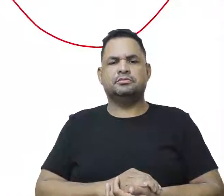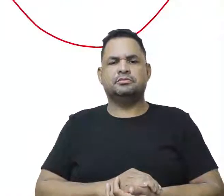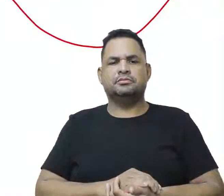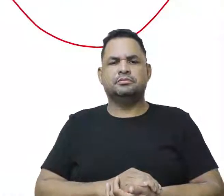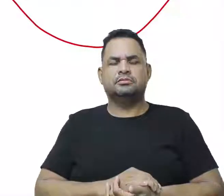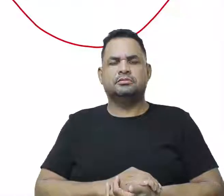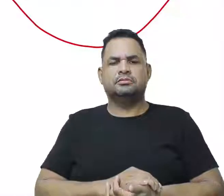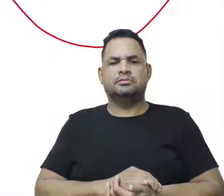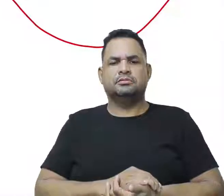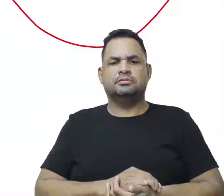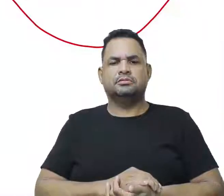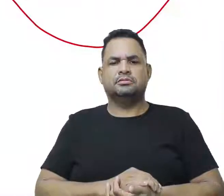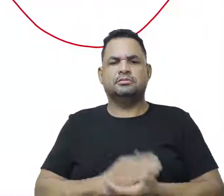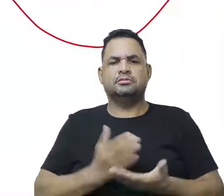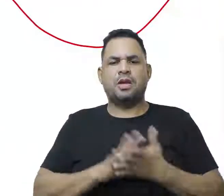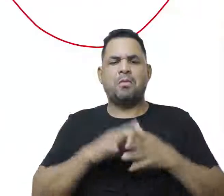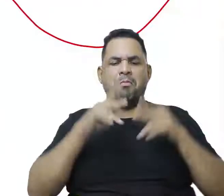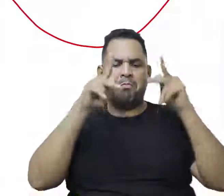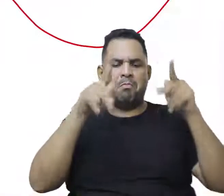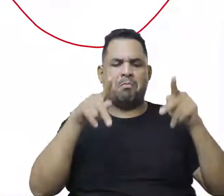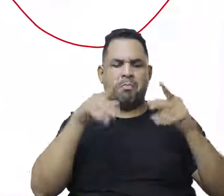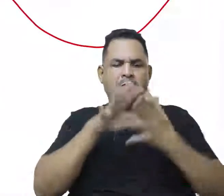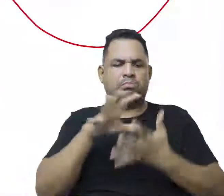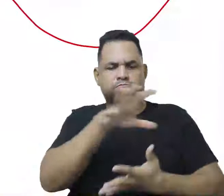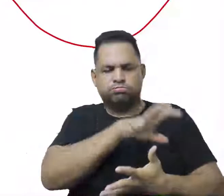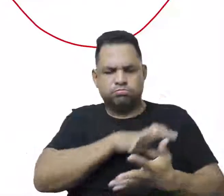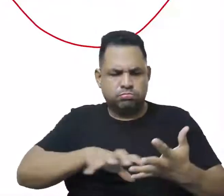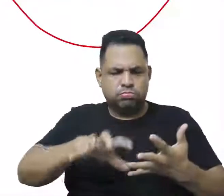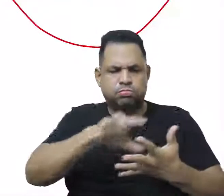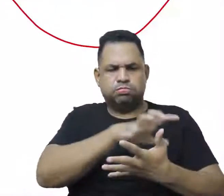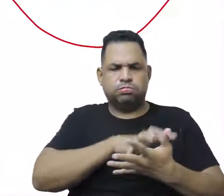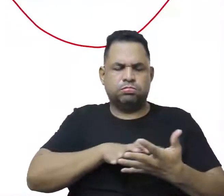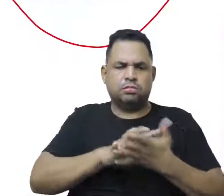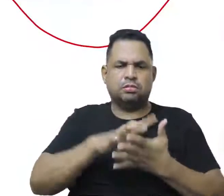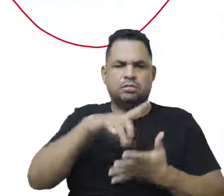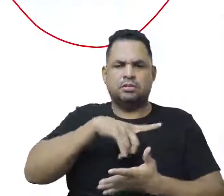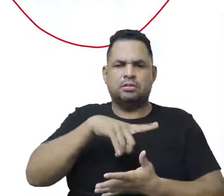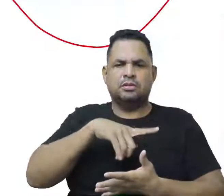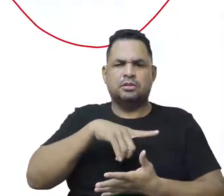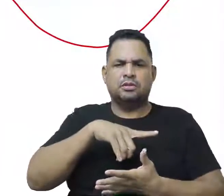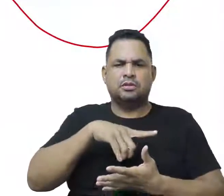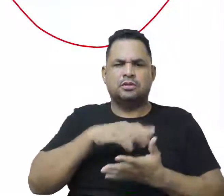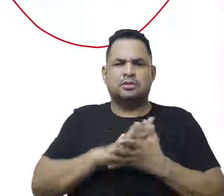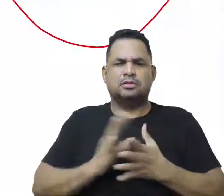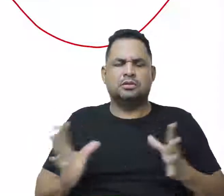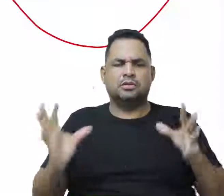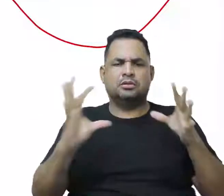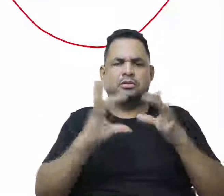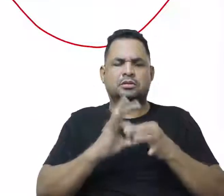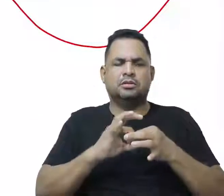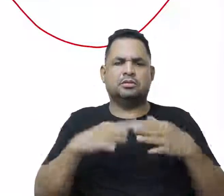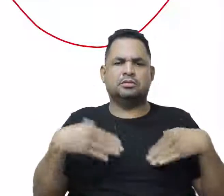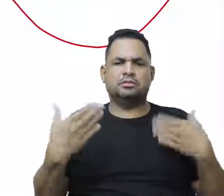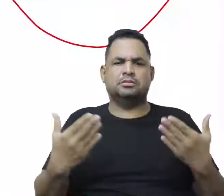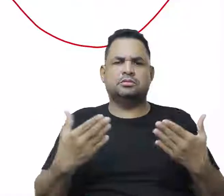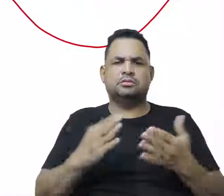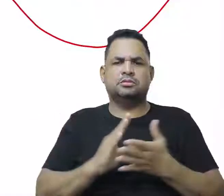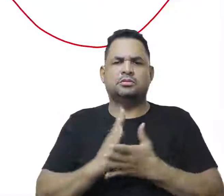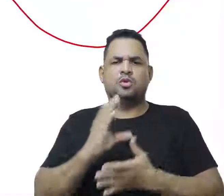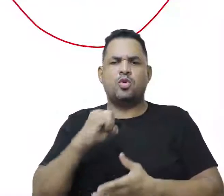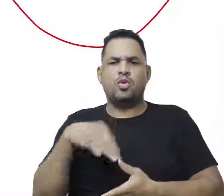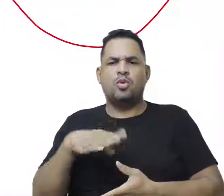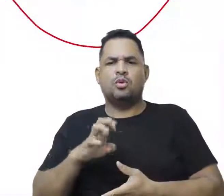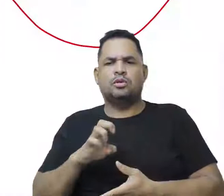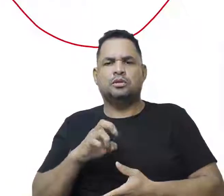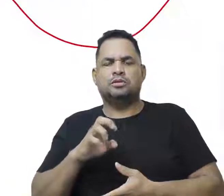ali né então acabou que o povo se revoltou e tudo tiveram todo um contexto para isso Então conte